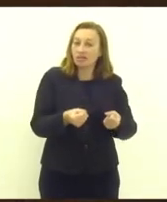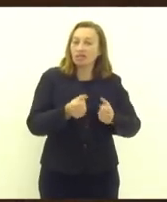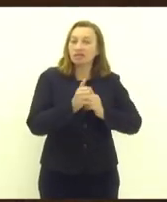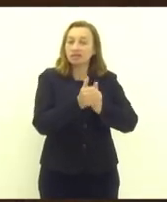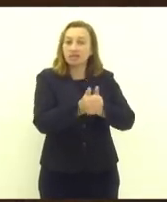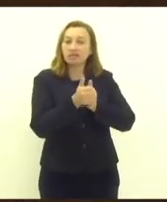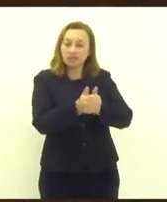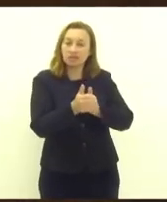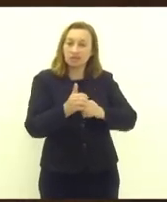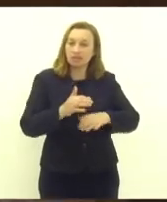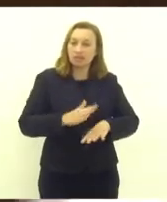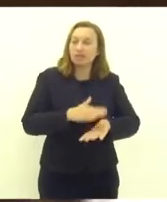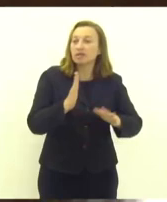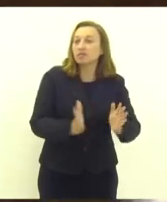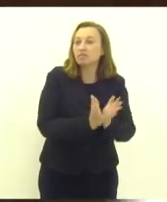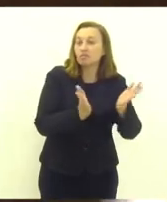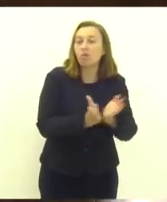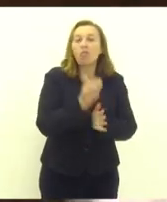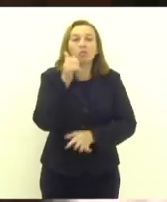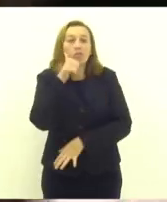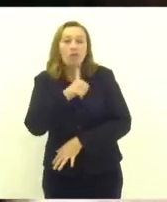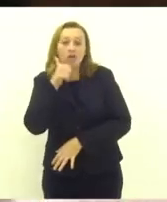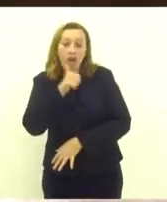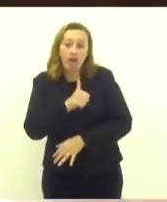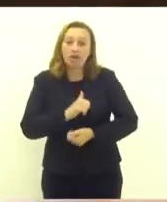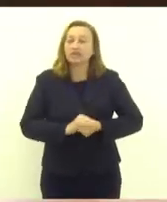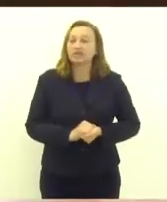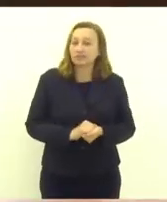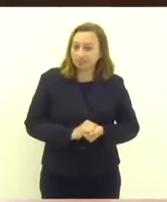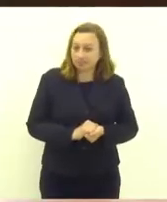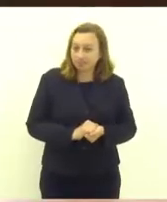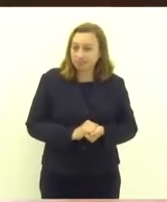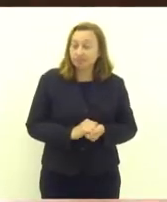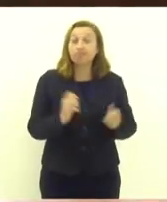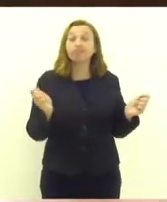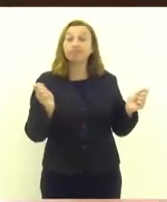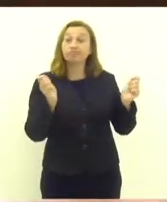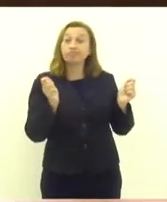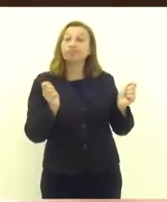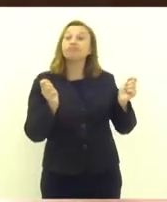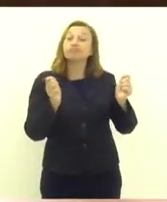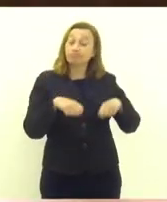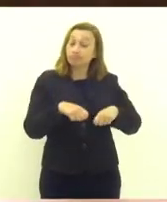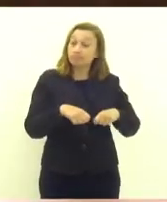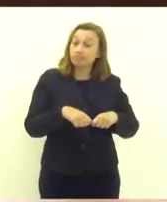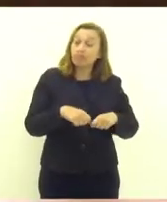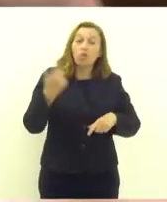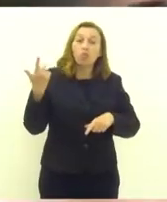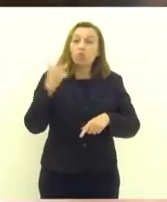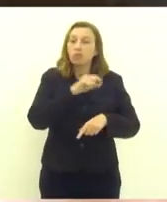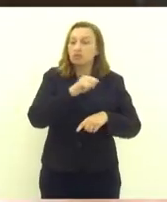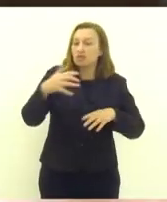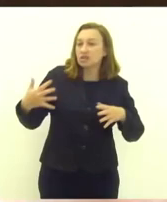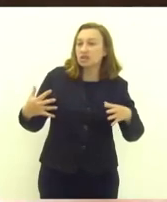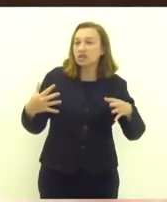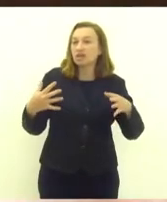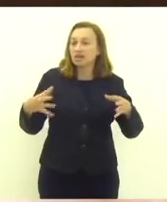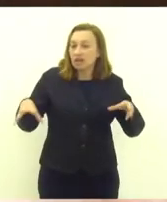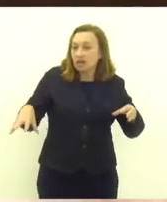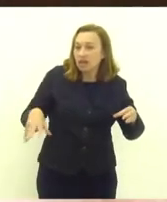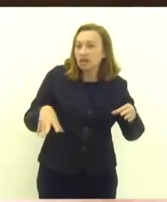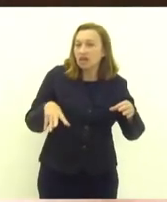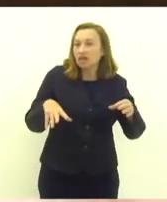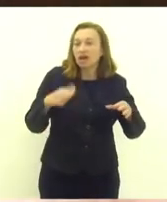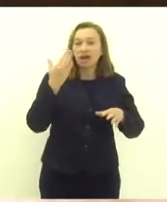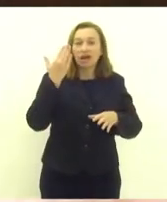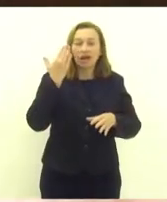segmentos mais vulneráveis das mulheres enfim e a capacidade de conseguir congregar aquilo que às